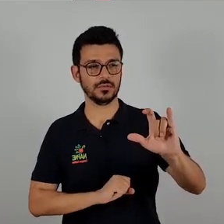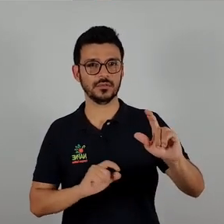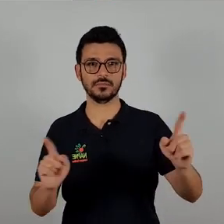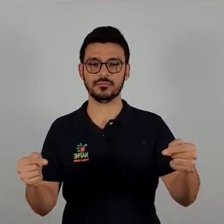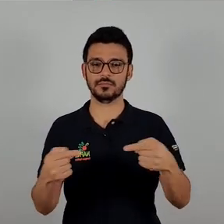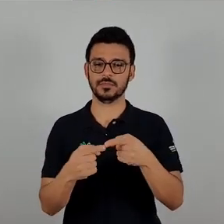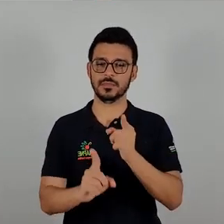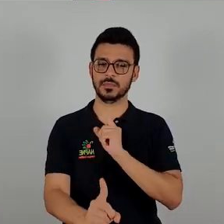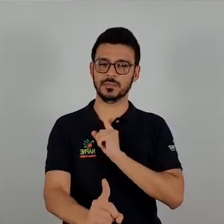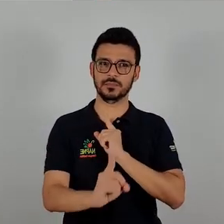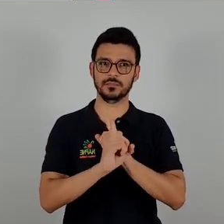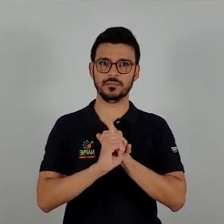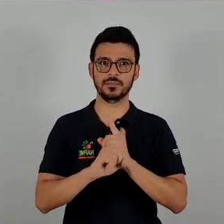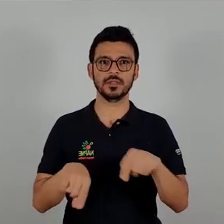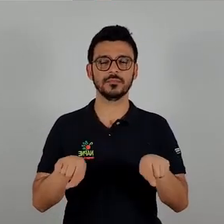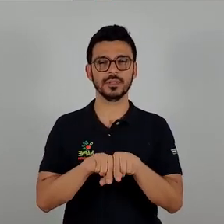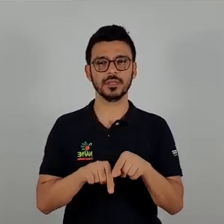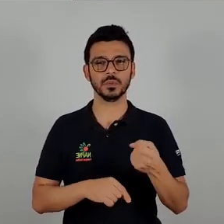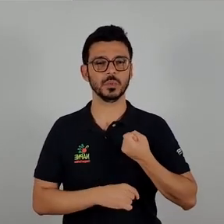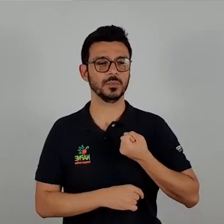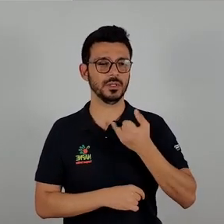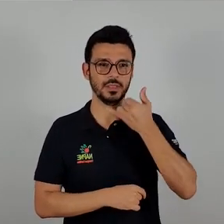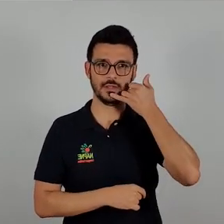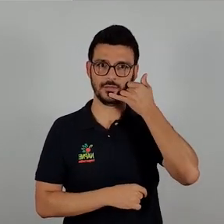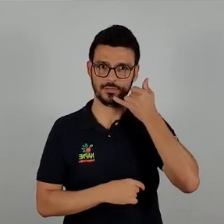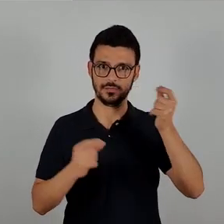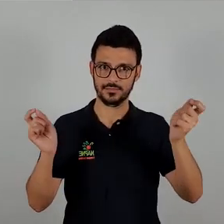os esclarecimentos se tiverem, tá?